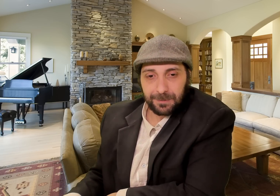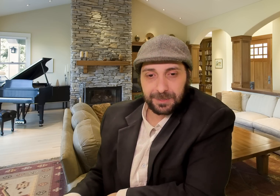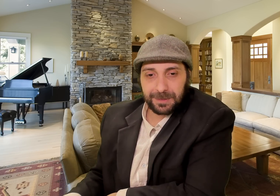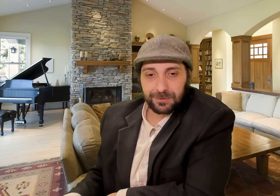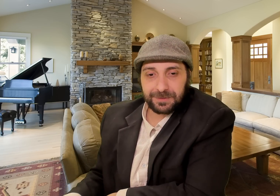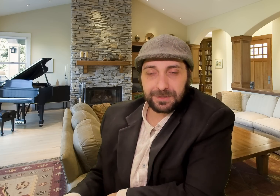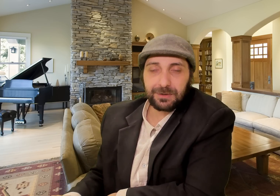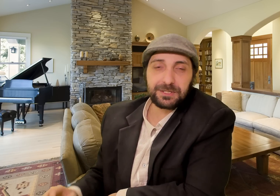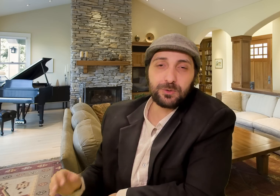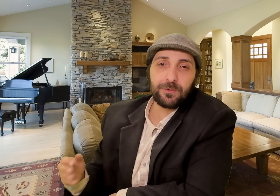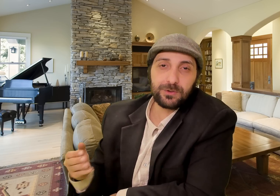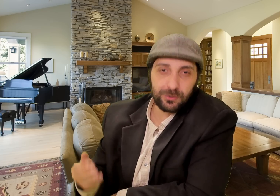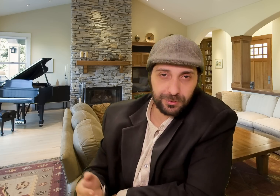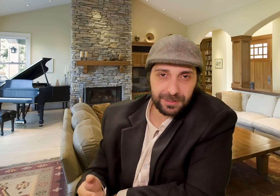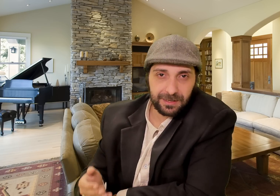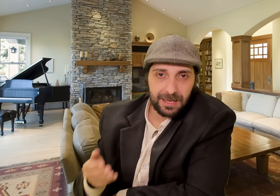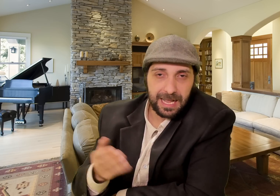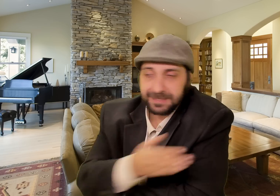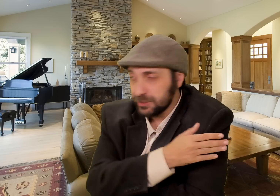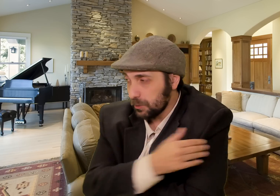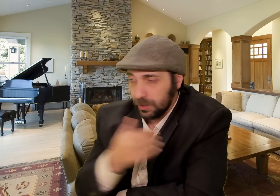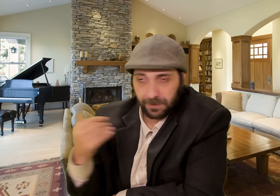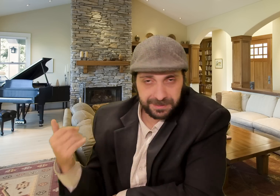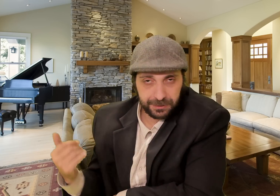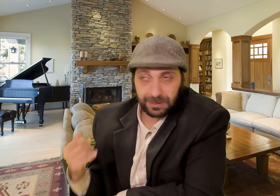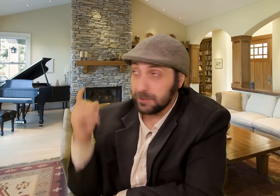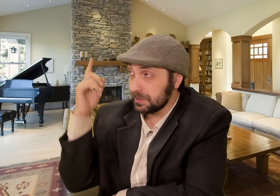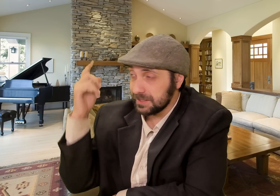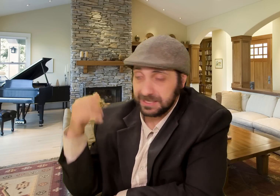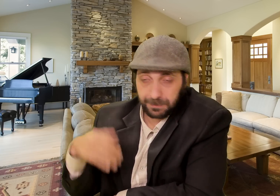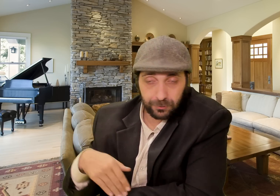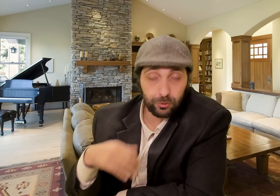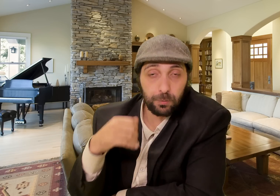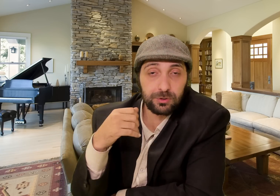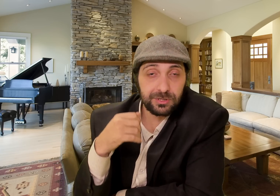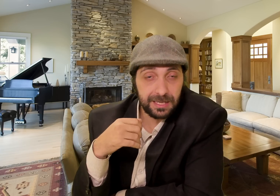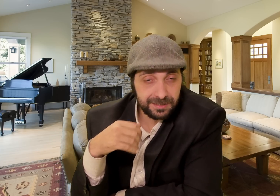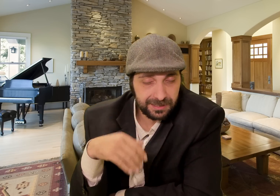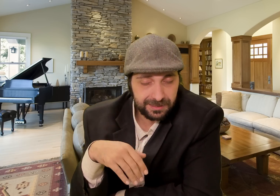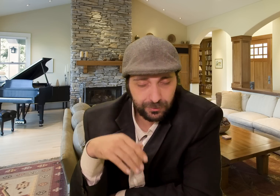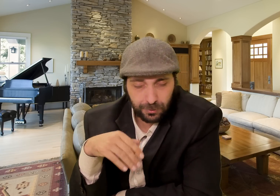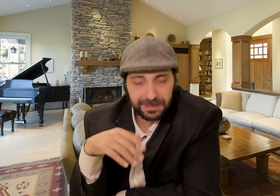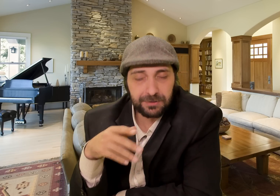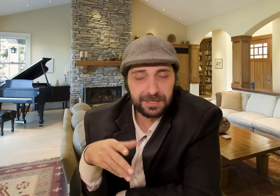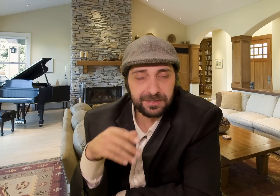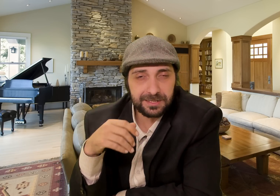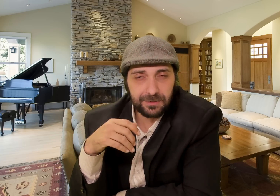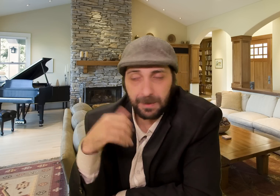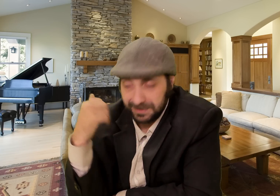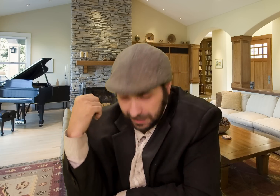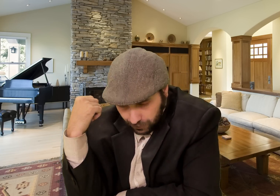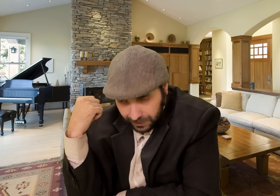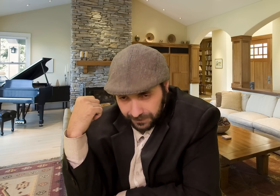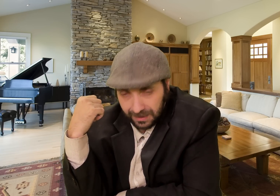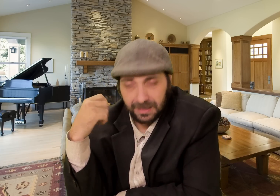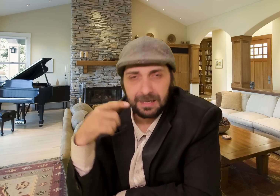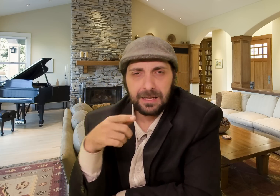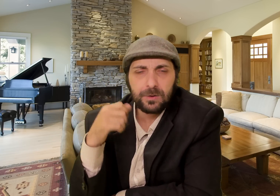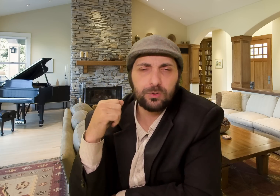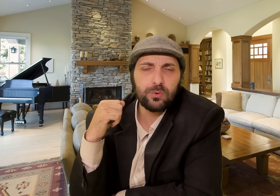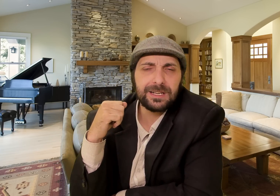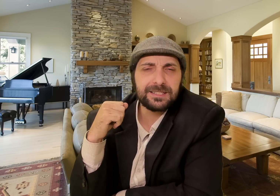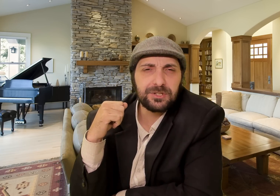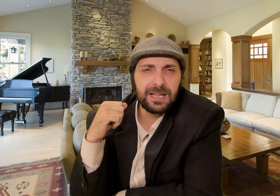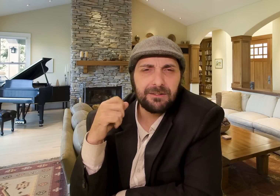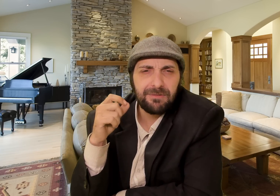meus amigos se você não assistiu Meu vídeo de ontem assista agora que vai aparecer aqui do lado aqui em cima no topo Dos comentários na descrição vai aparecer agora